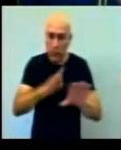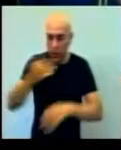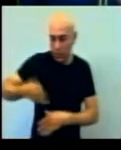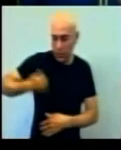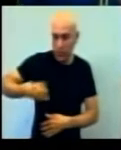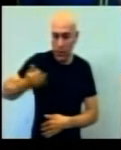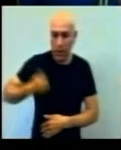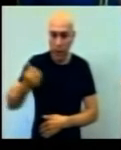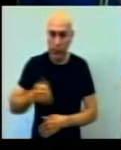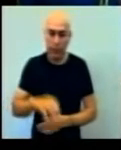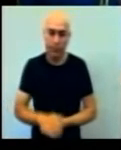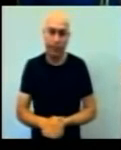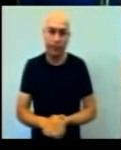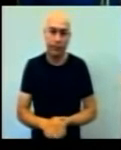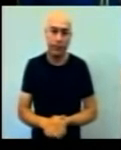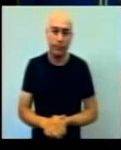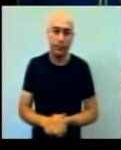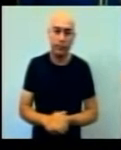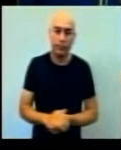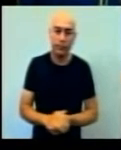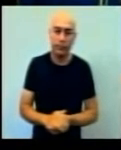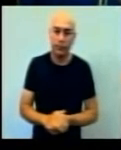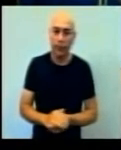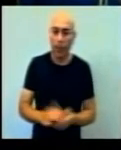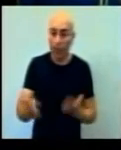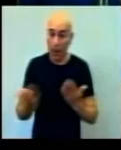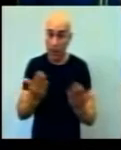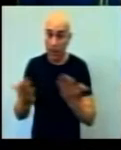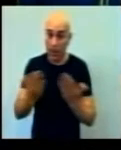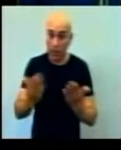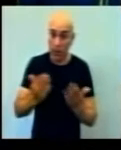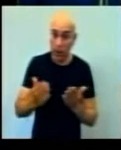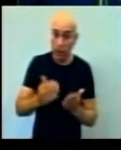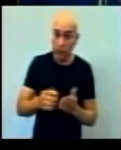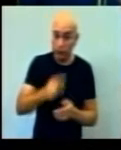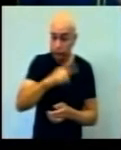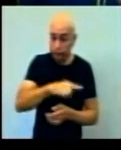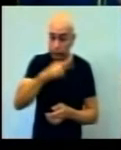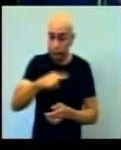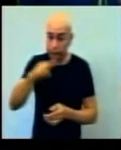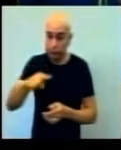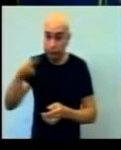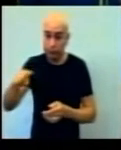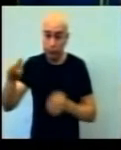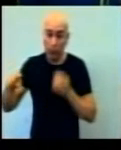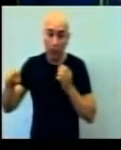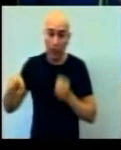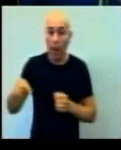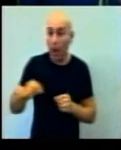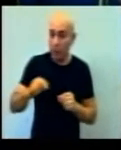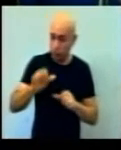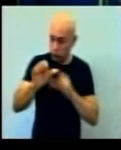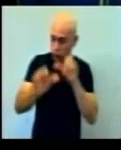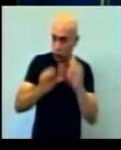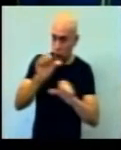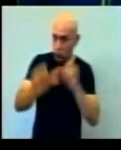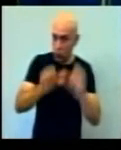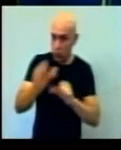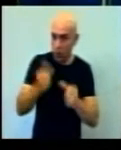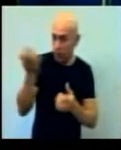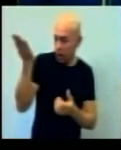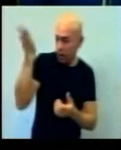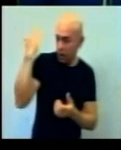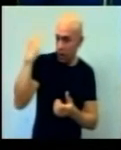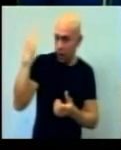faixa etária também. Próximo. Em relação ao coeficiente de incidência, aí isso muda um pouco, né? Aquilo lá